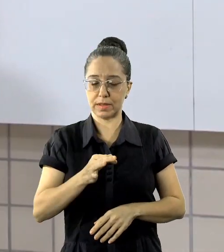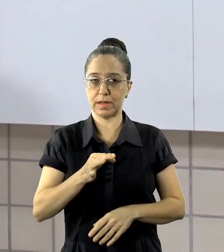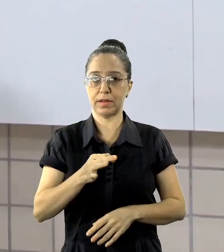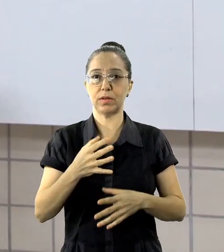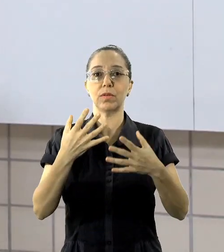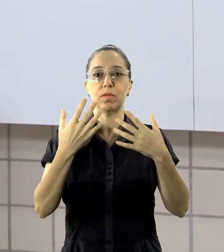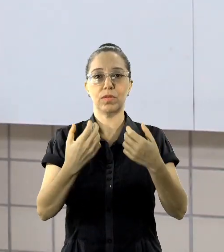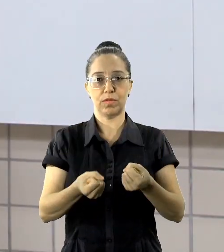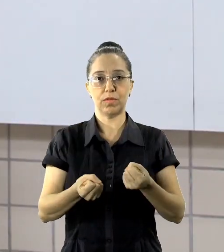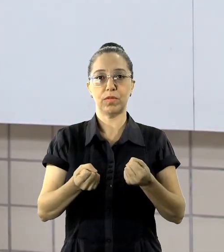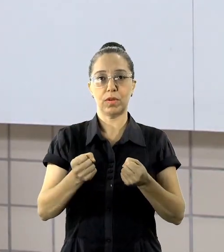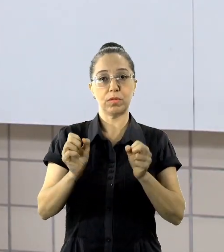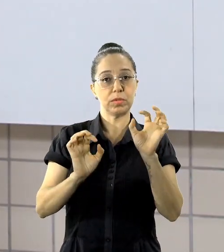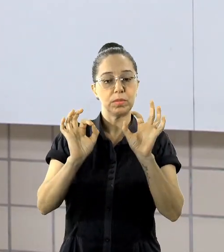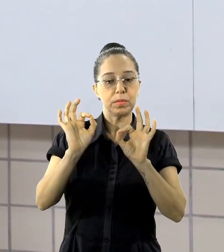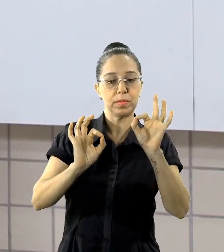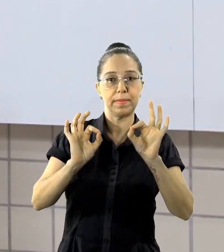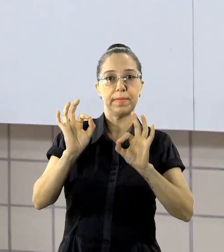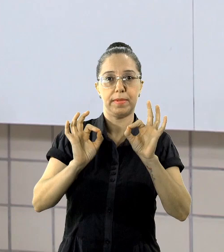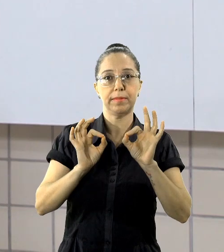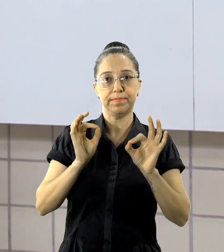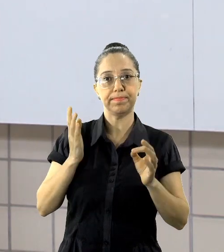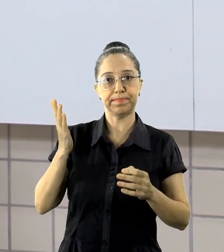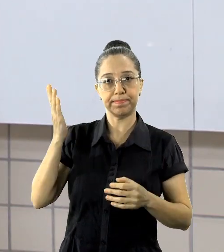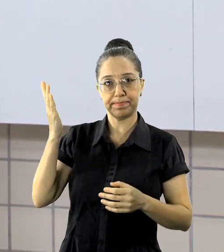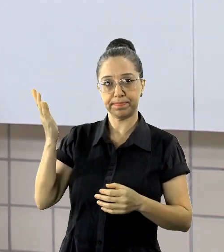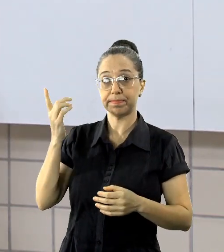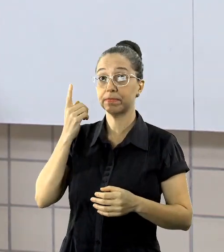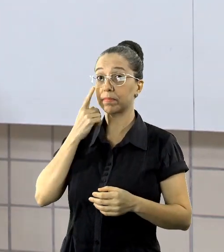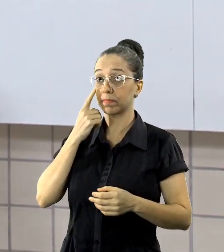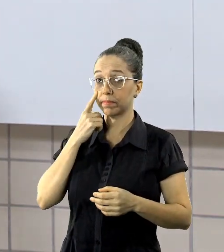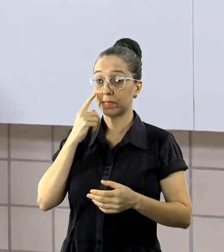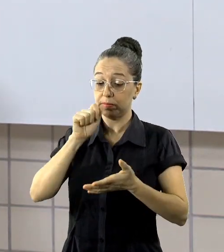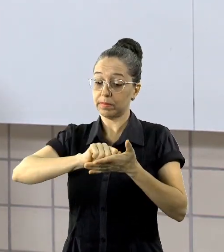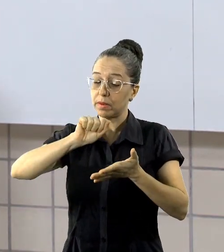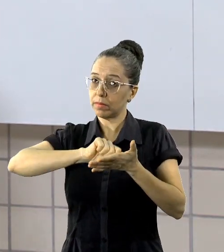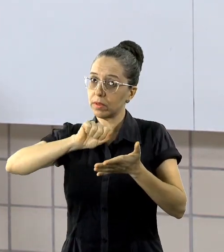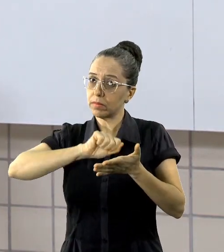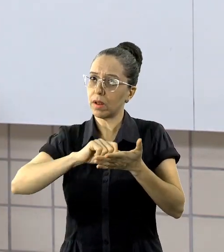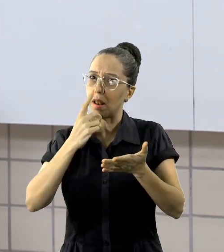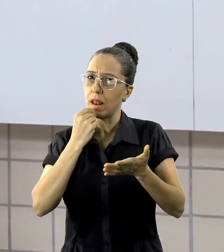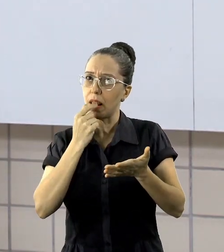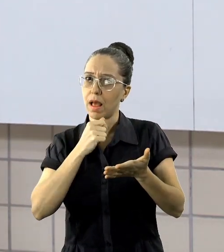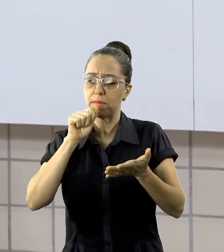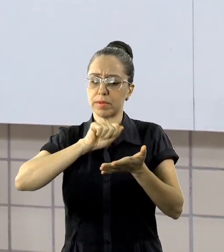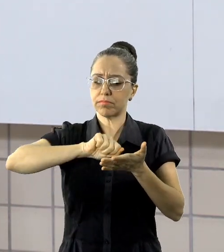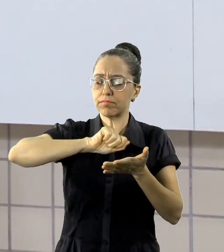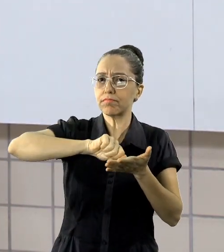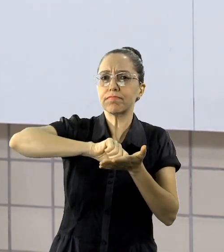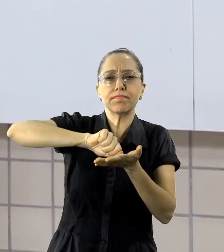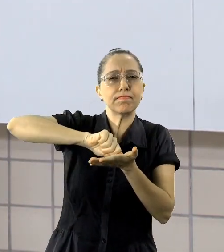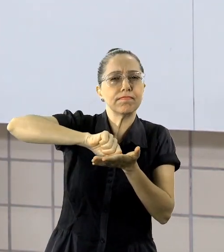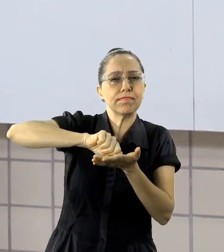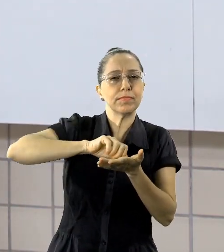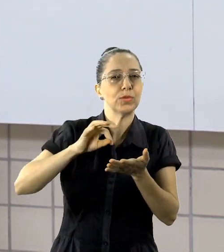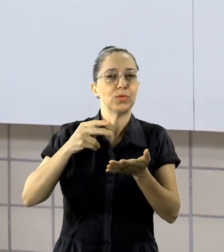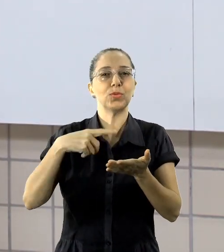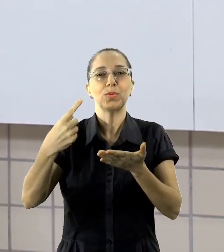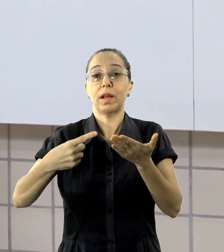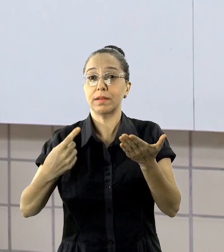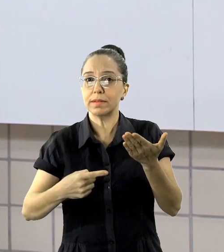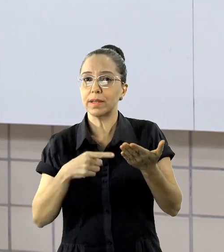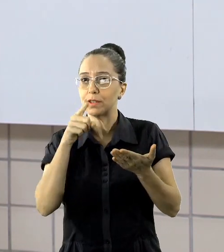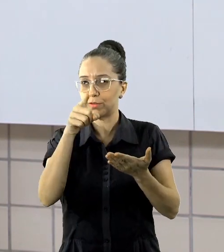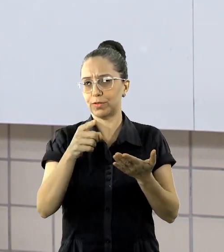vamos resolver algumas questões. Você agora vai pegar o seu lápis, a sua borracha e o seu caderno, porque